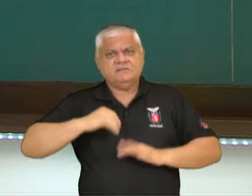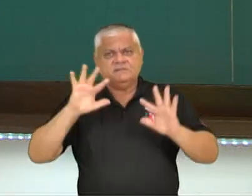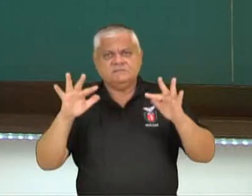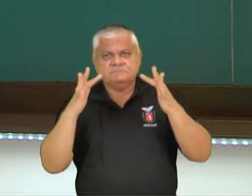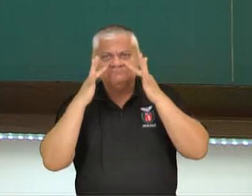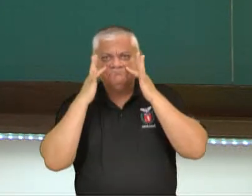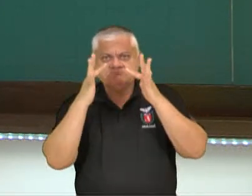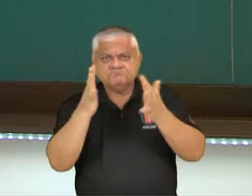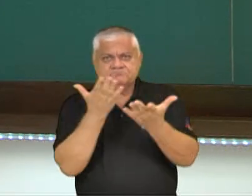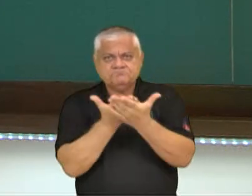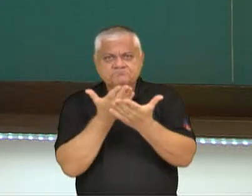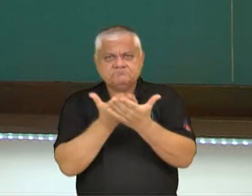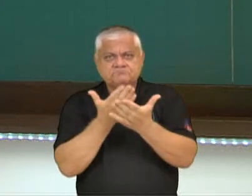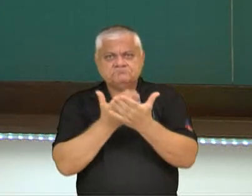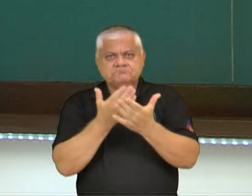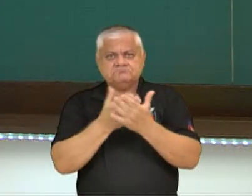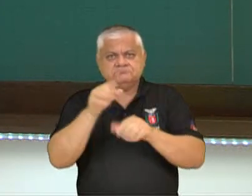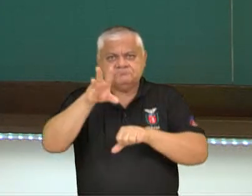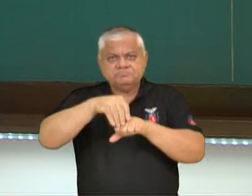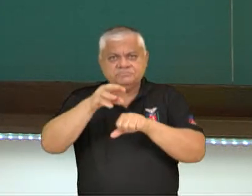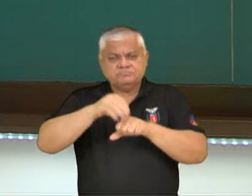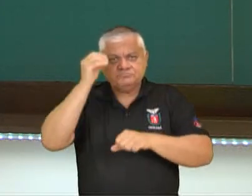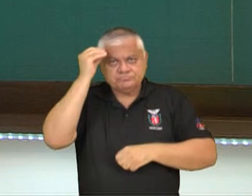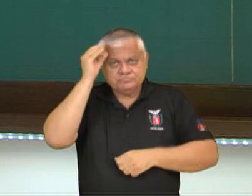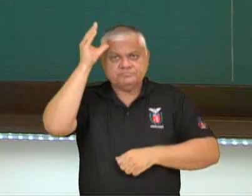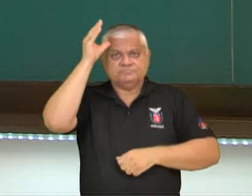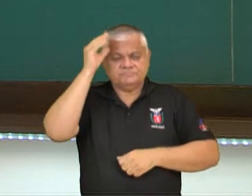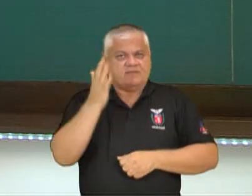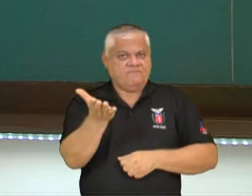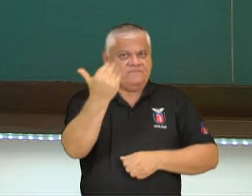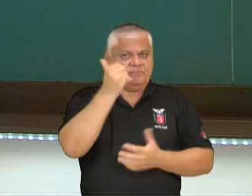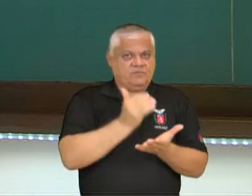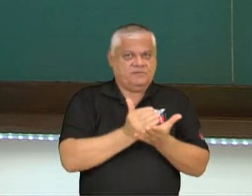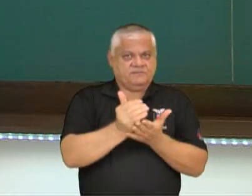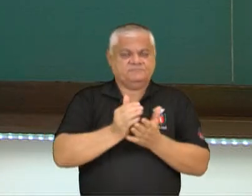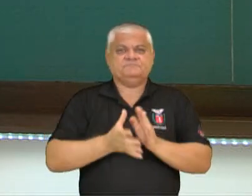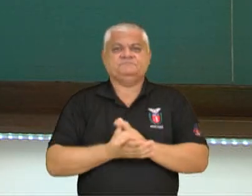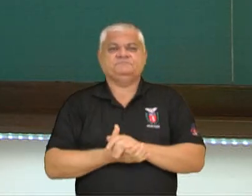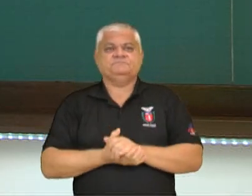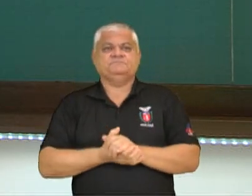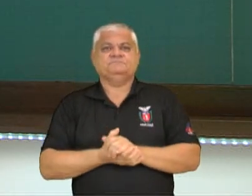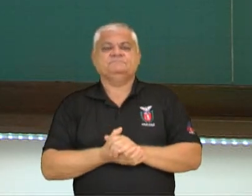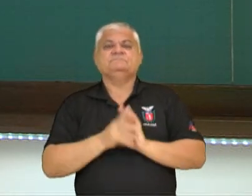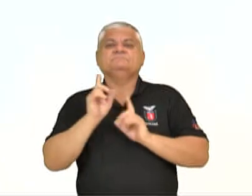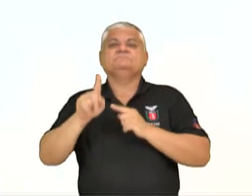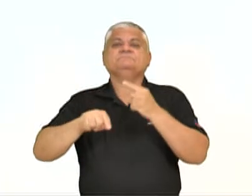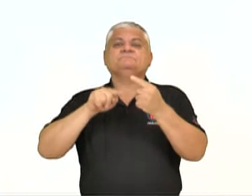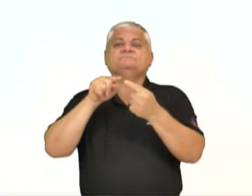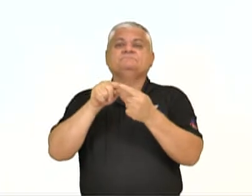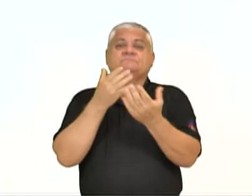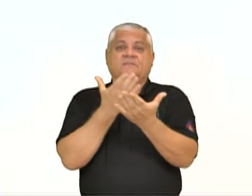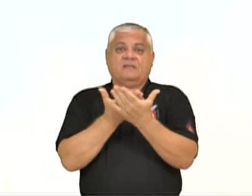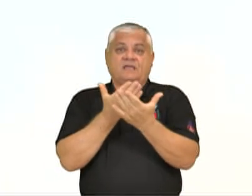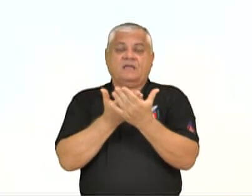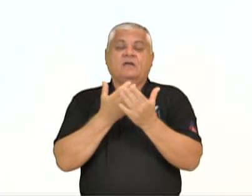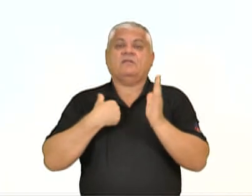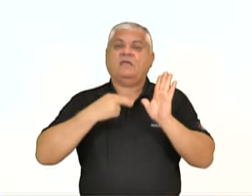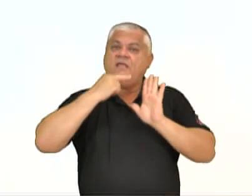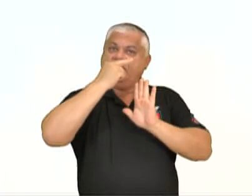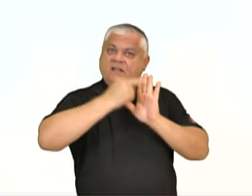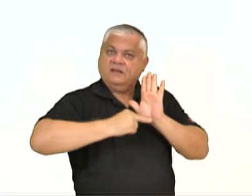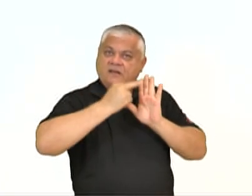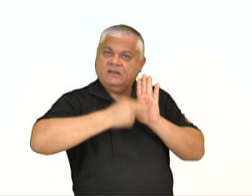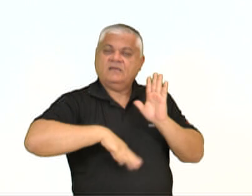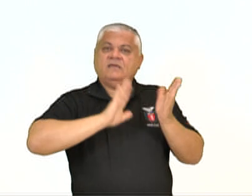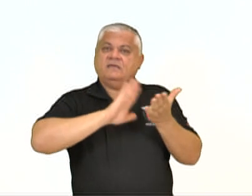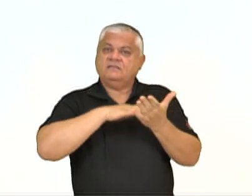e aprendendo, enriquecendo o intelecto de vocês. Vamos começar? Então, os objetivos da aula consistem em ler e